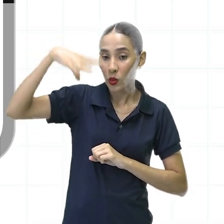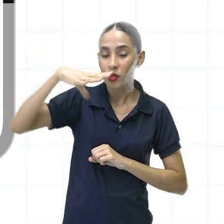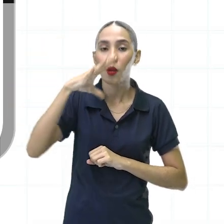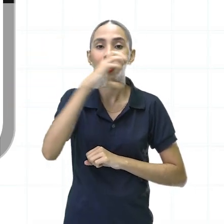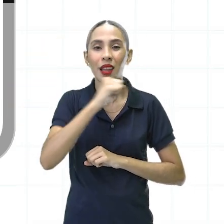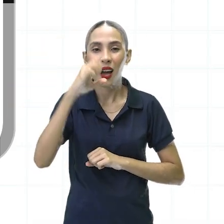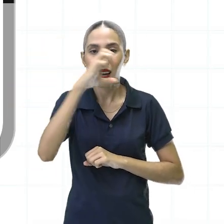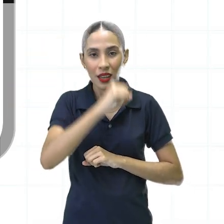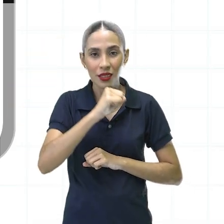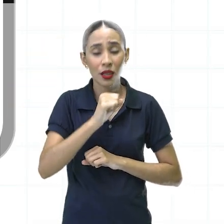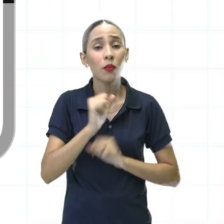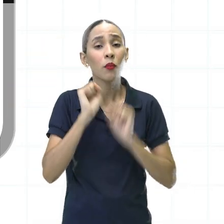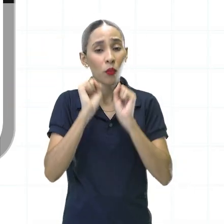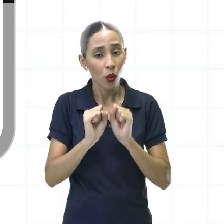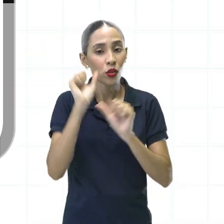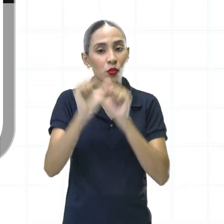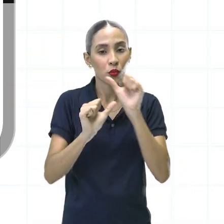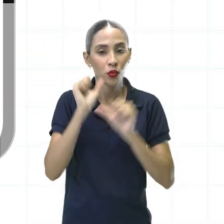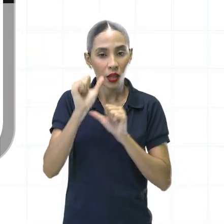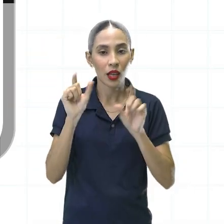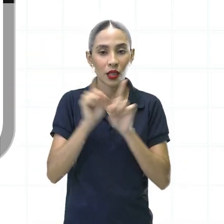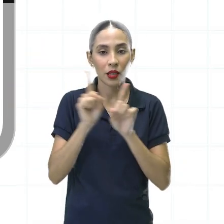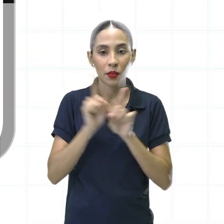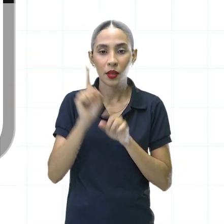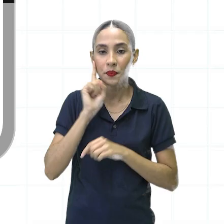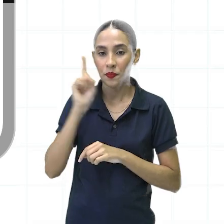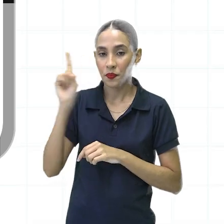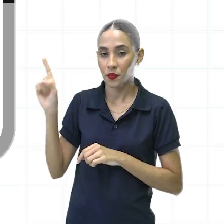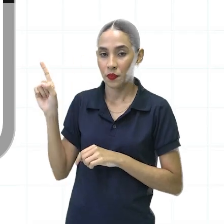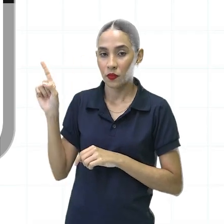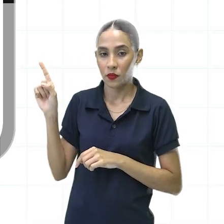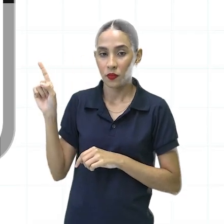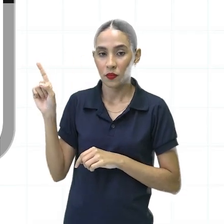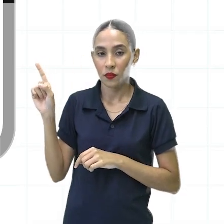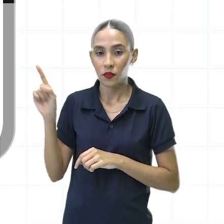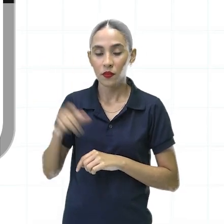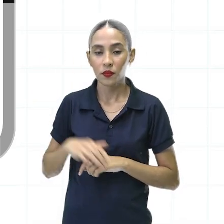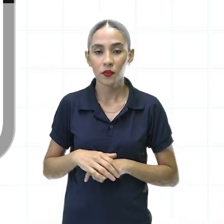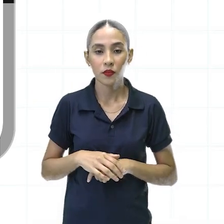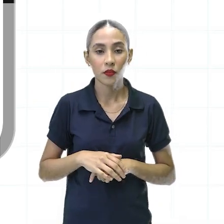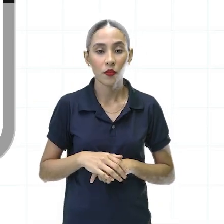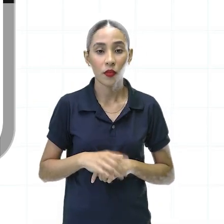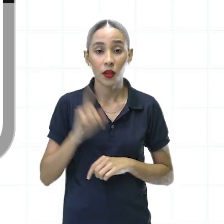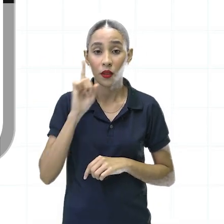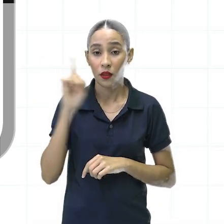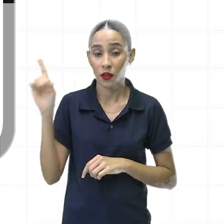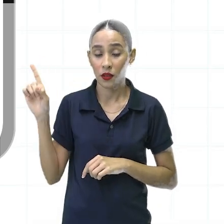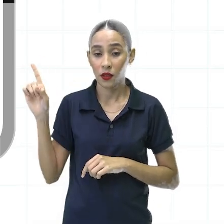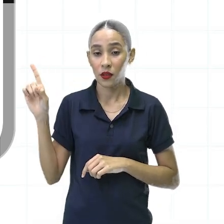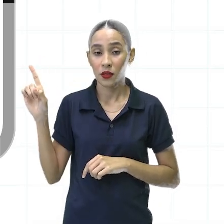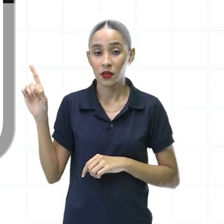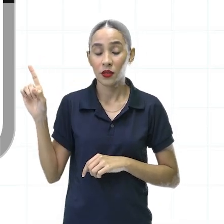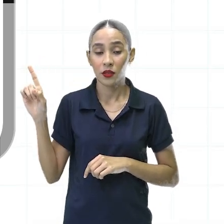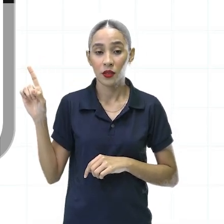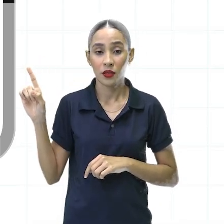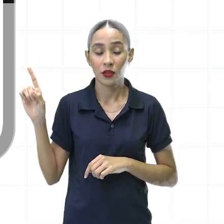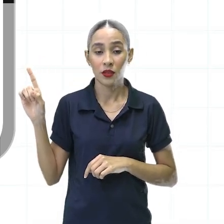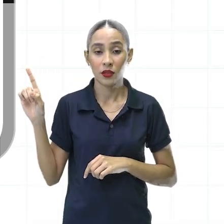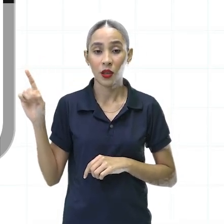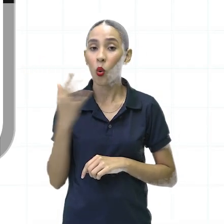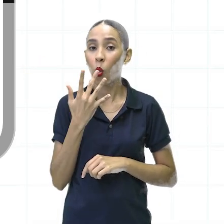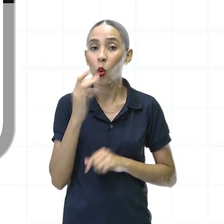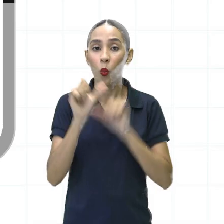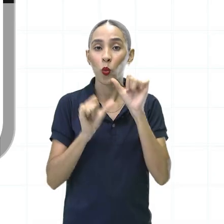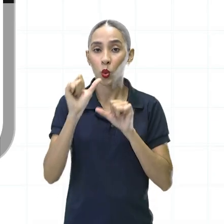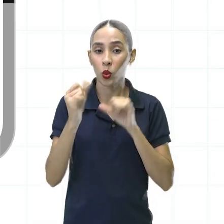pode mudar aqui, olha, a frequência, né? Vamos aqui, ó, colocar agora,